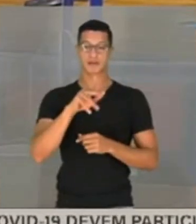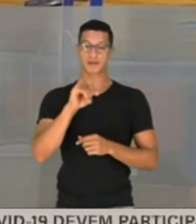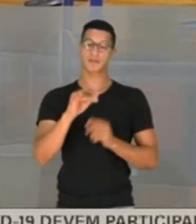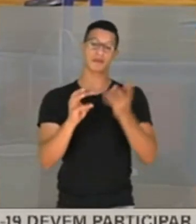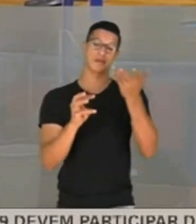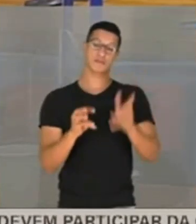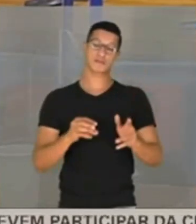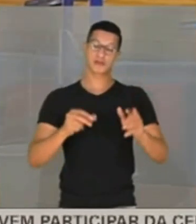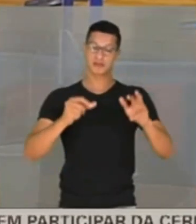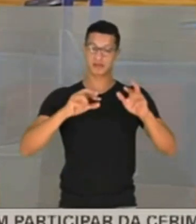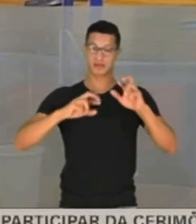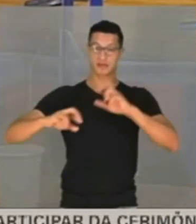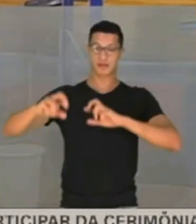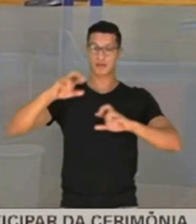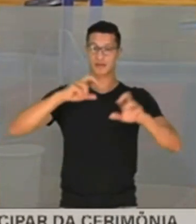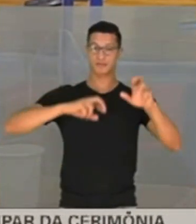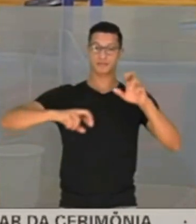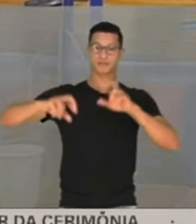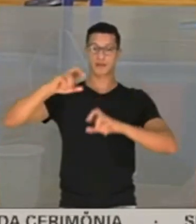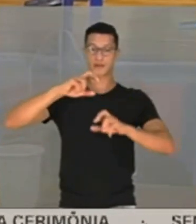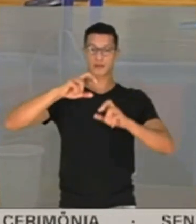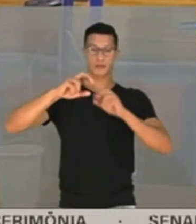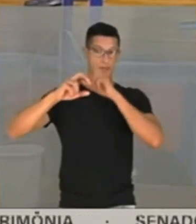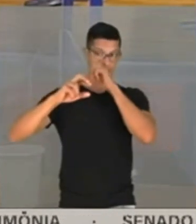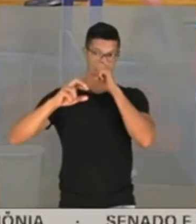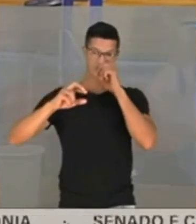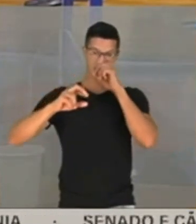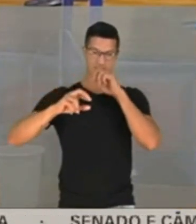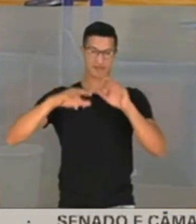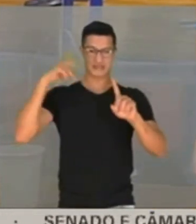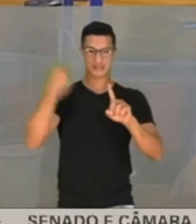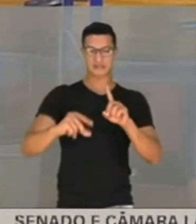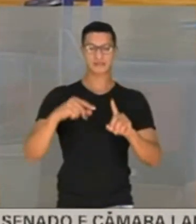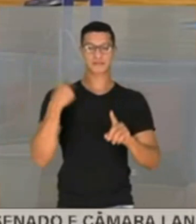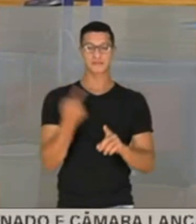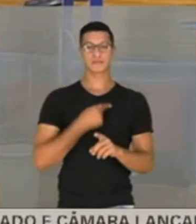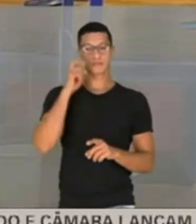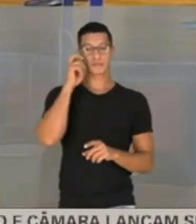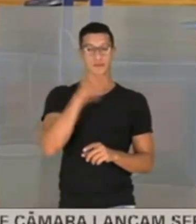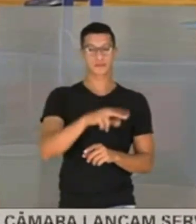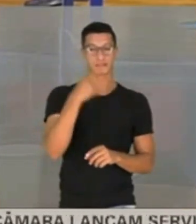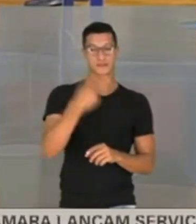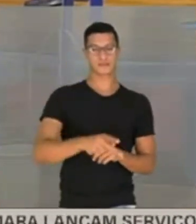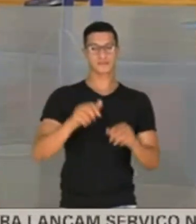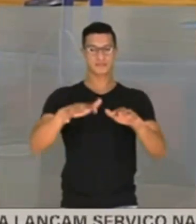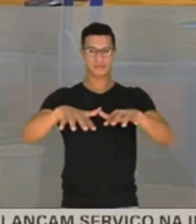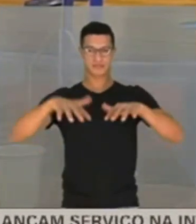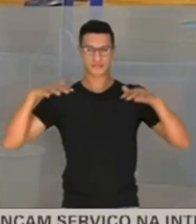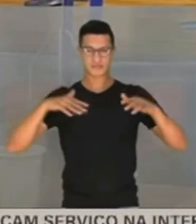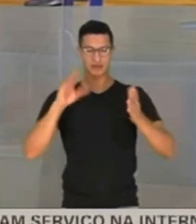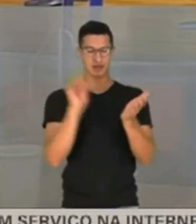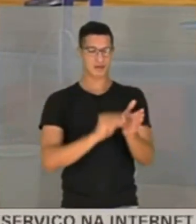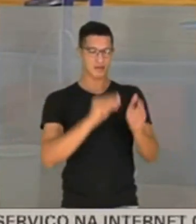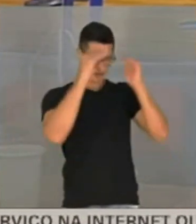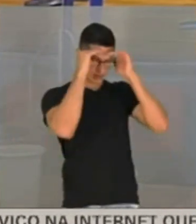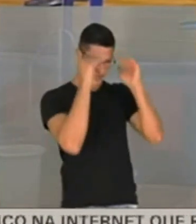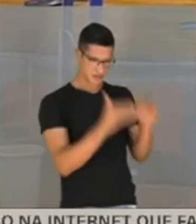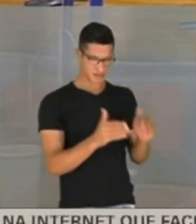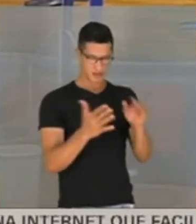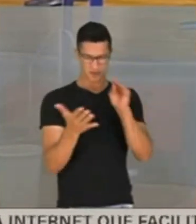quis rastrear a agressividade que a gente viu aqui em várias sessões, o